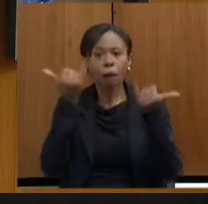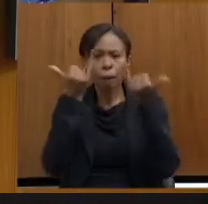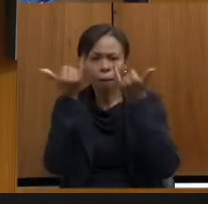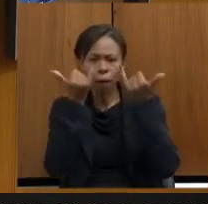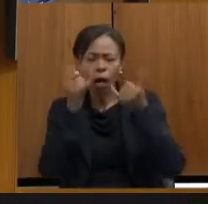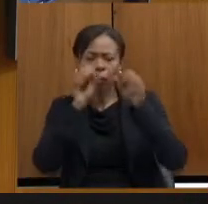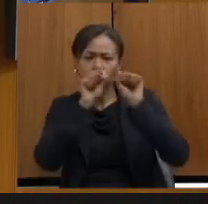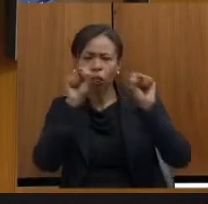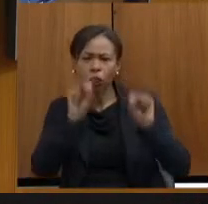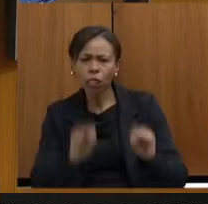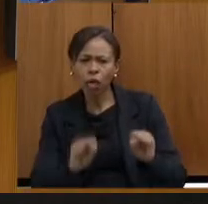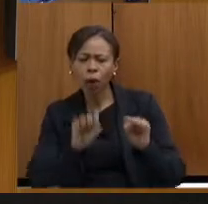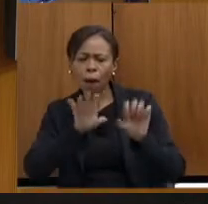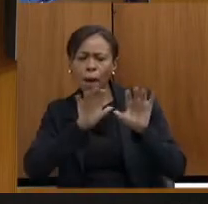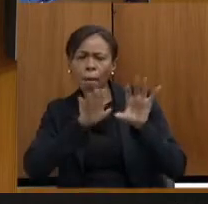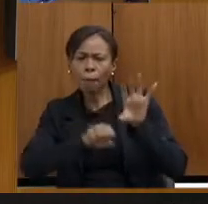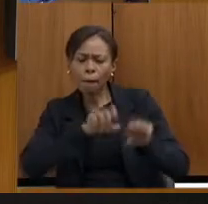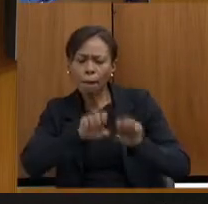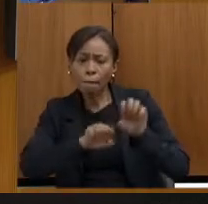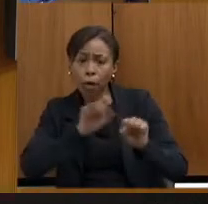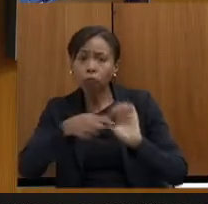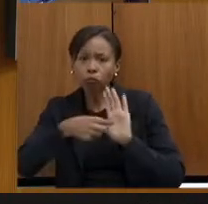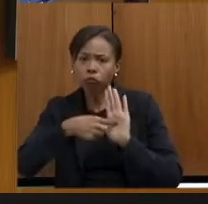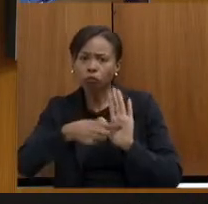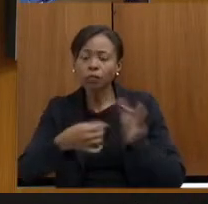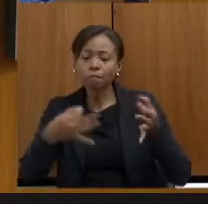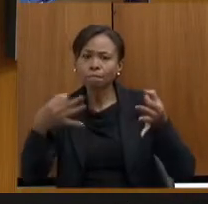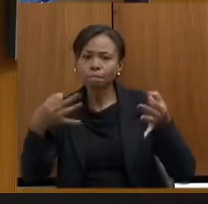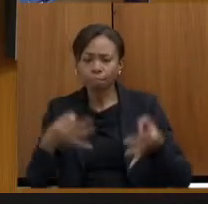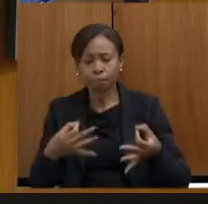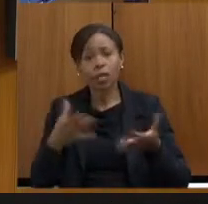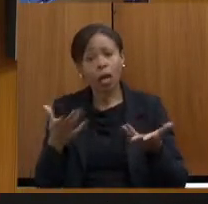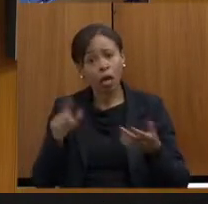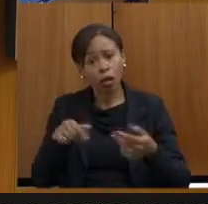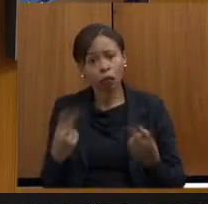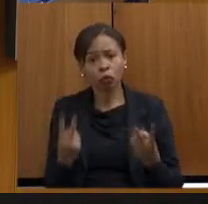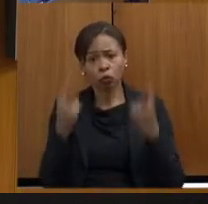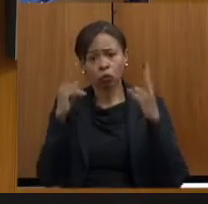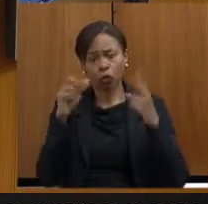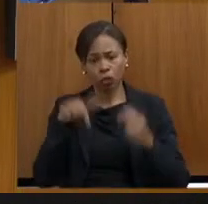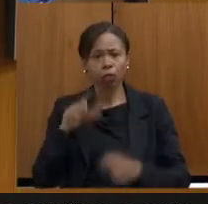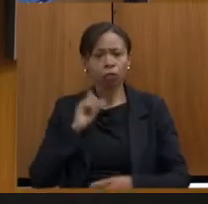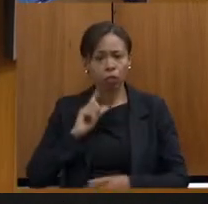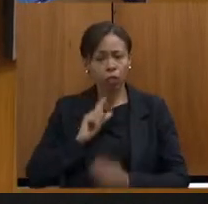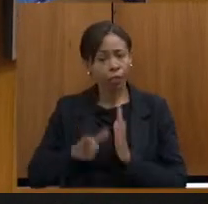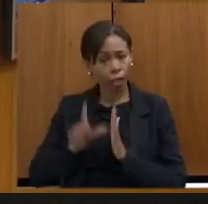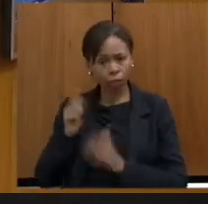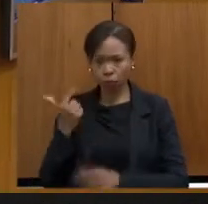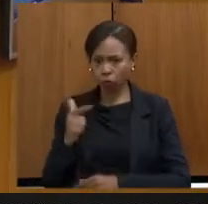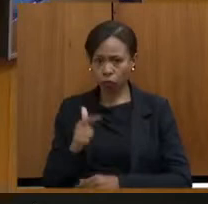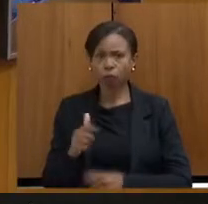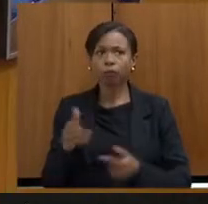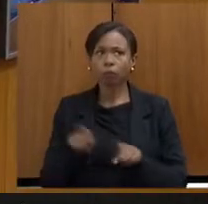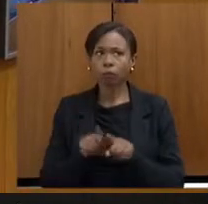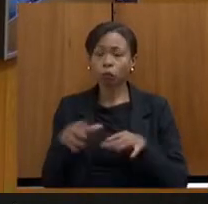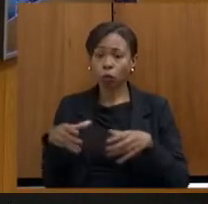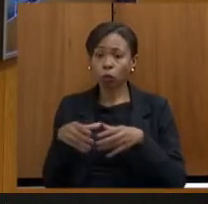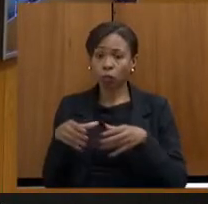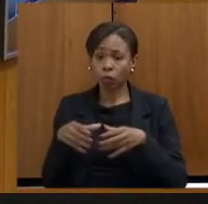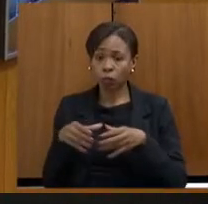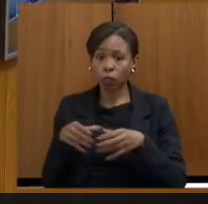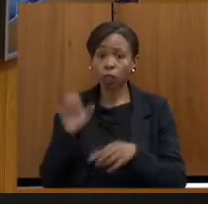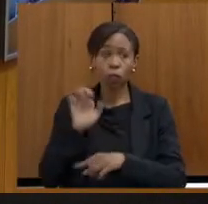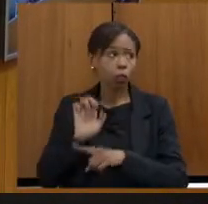consistentes. Isso para nós, é uma grande vitória. Sabe que Minas Gerais não incluía. Também temos a Comissão Estadual de Política